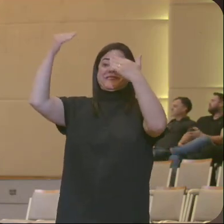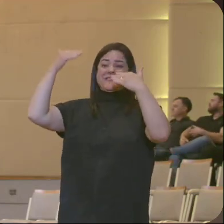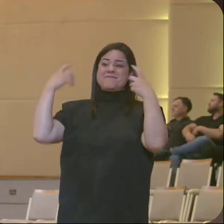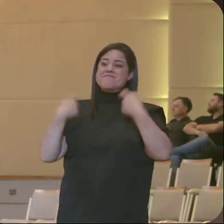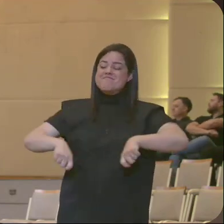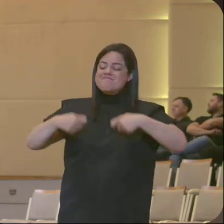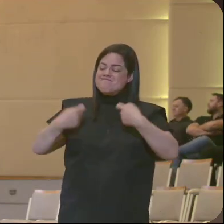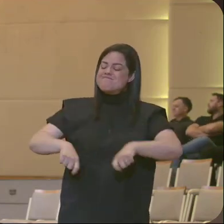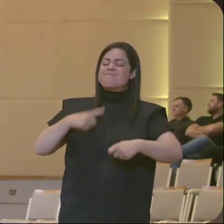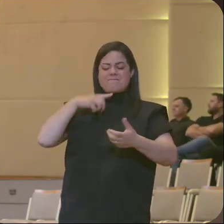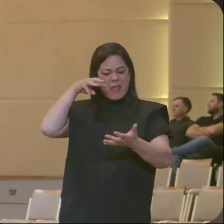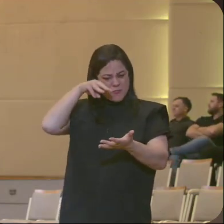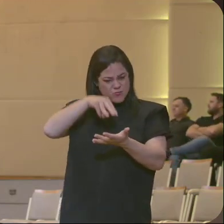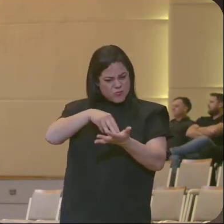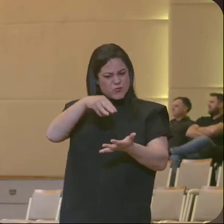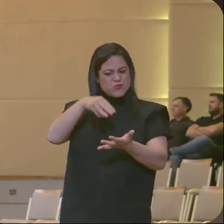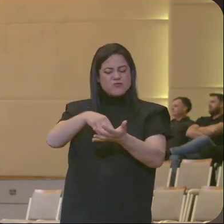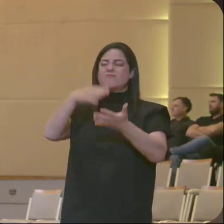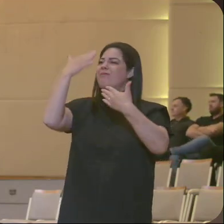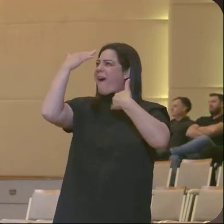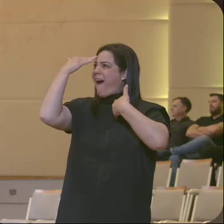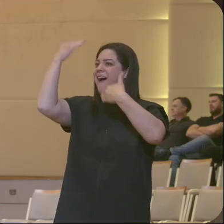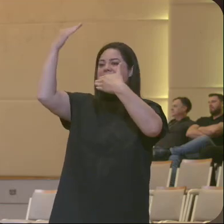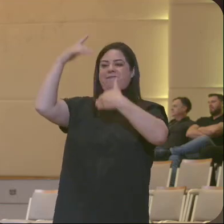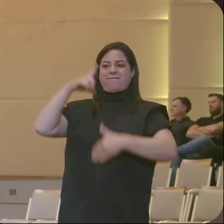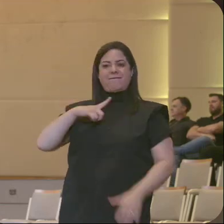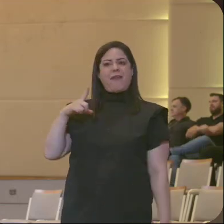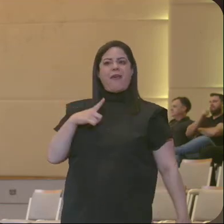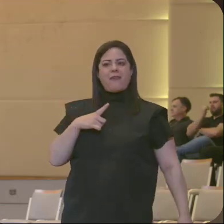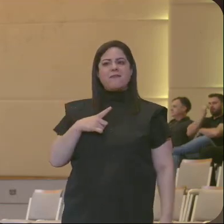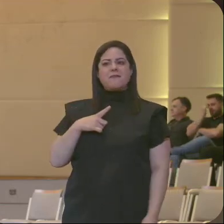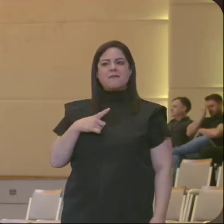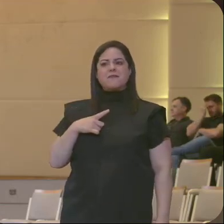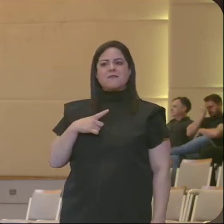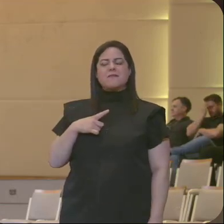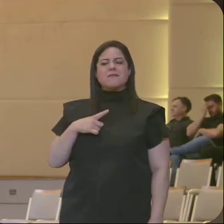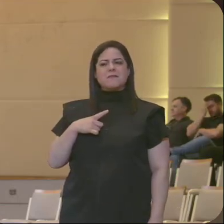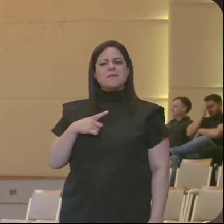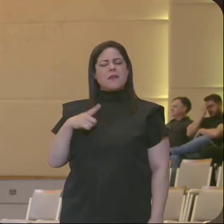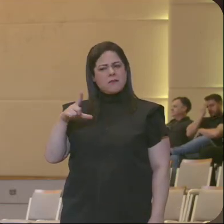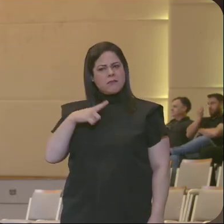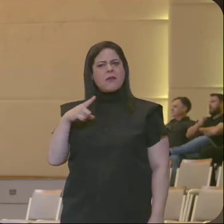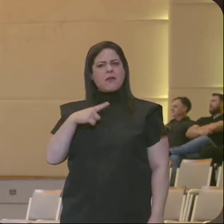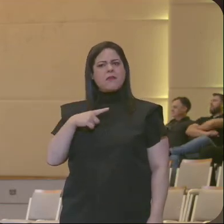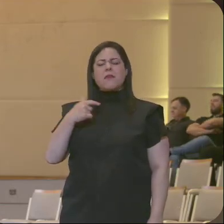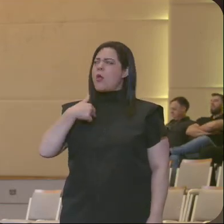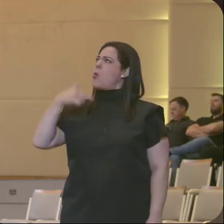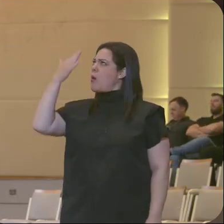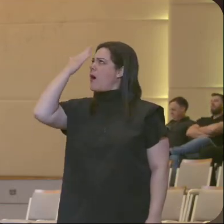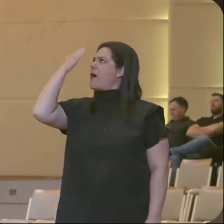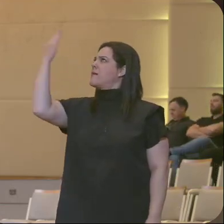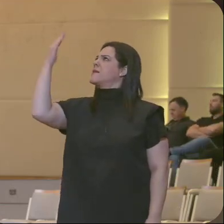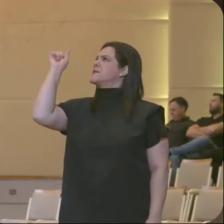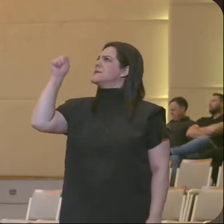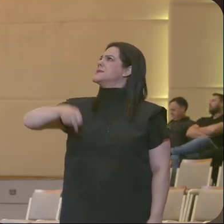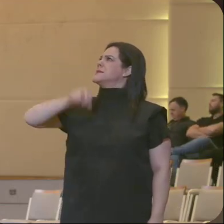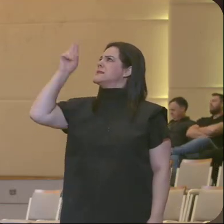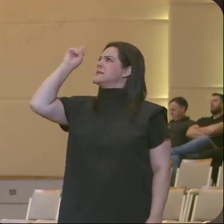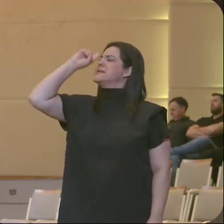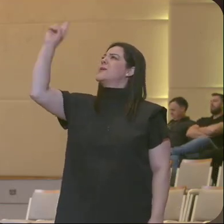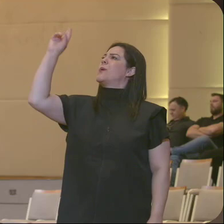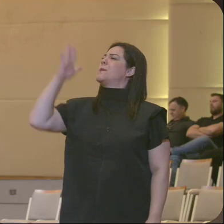tenho sim motivos, eu tenho ângulos da minha vida para olhar e dizer, eu te agradeço,